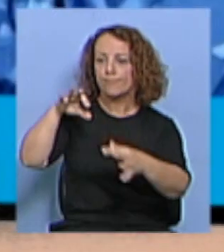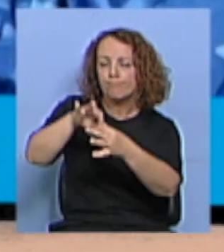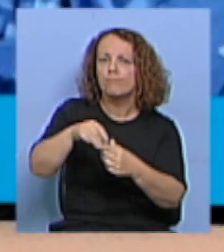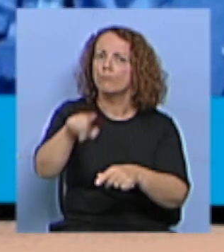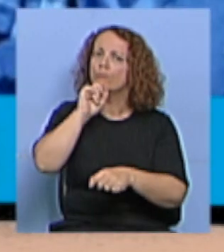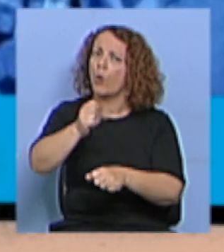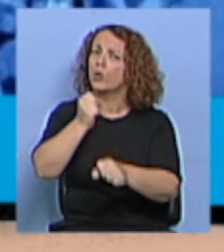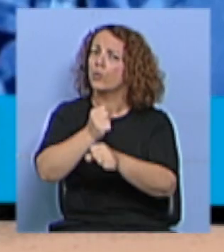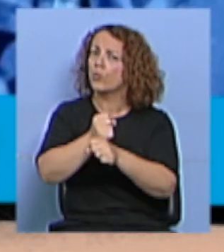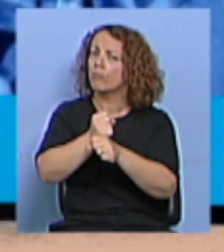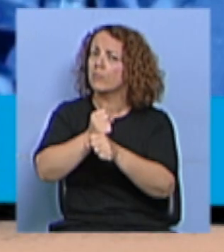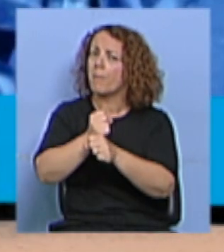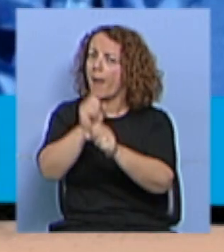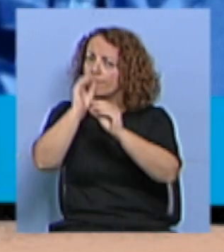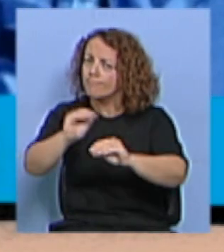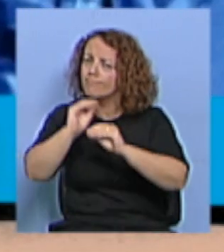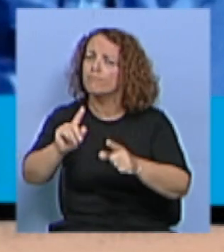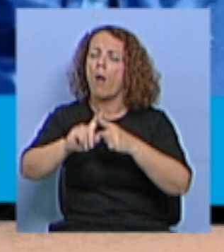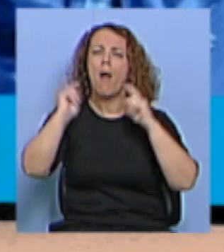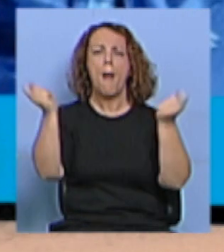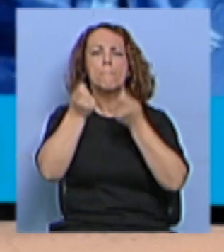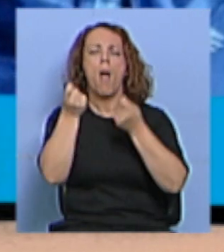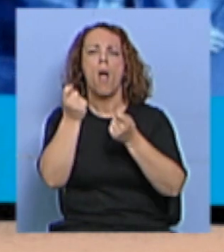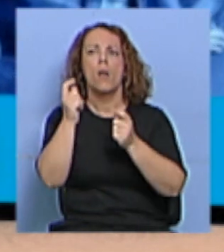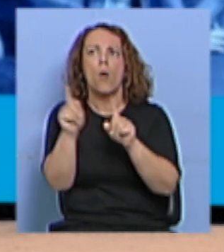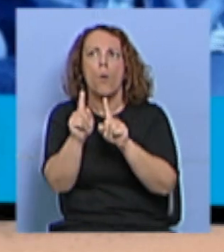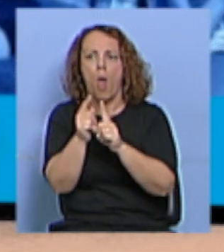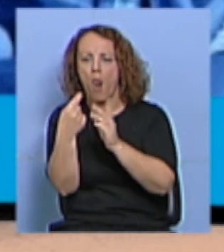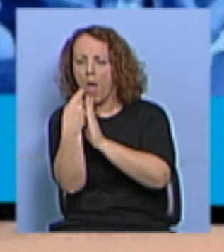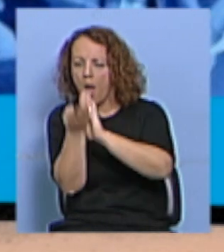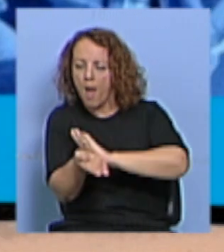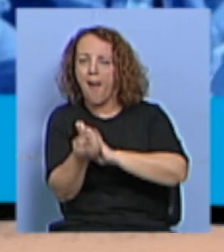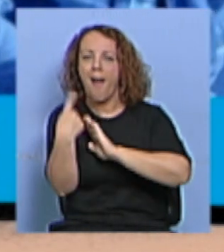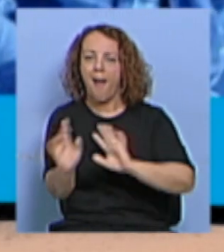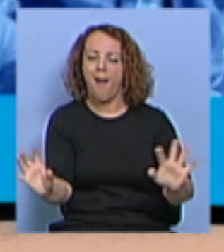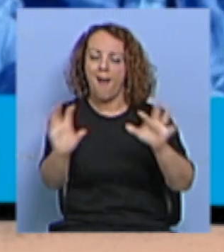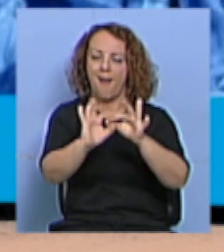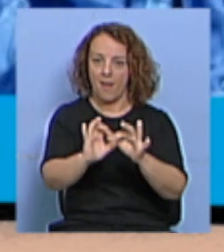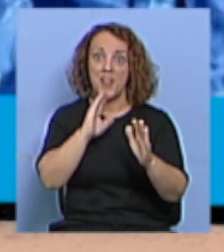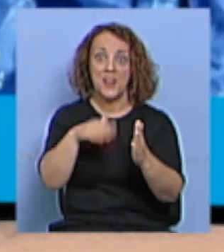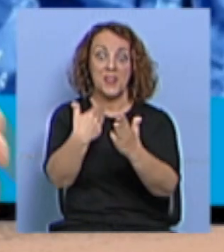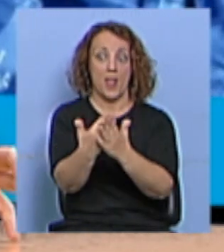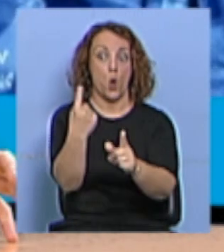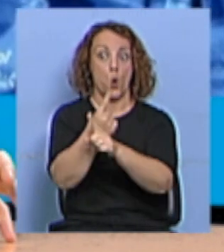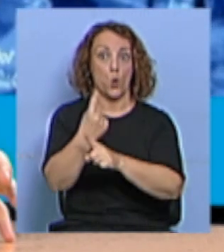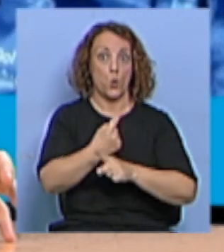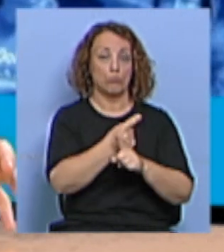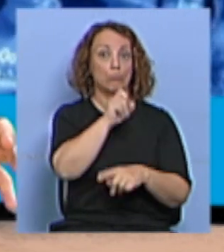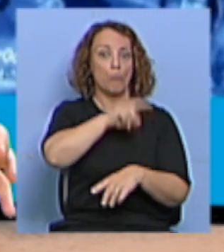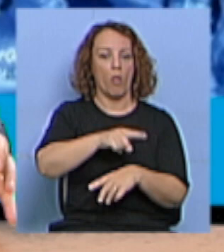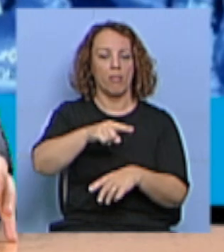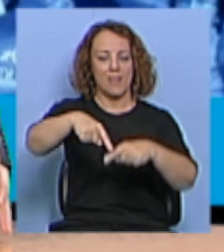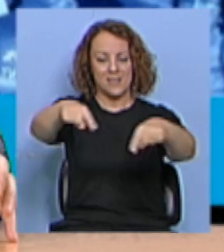em contextos não formais, campanhas, e por isso há sempre aqui uma conjugação potenciando o que pode acontecer dentro da sala de